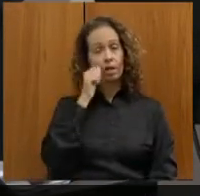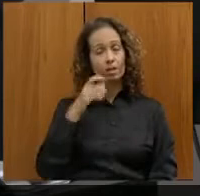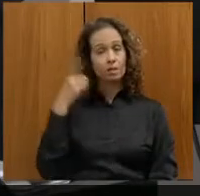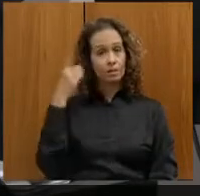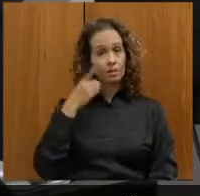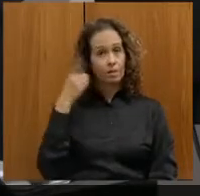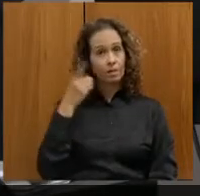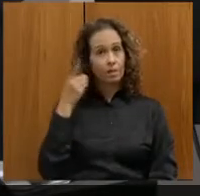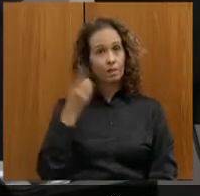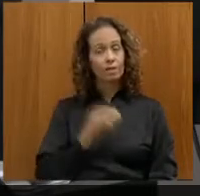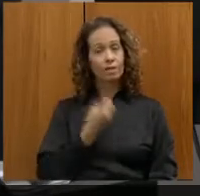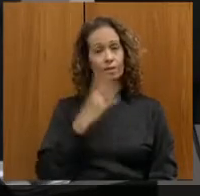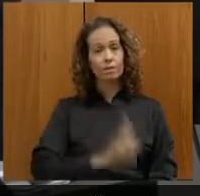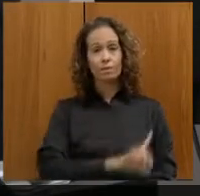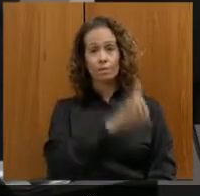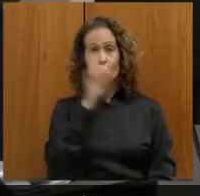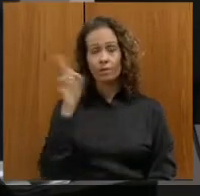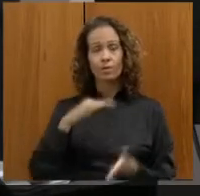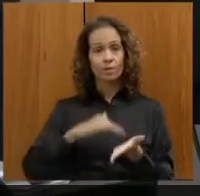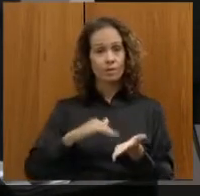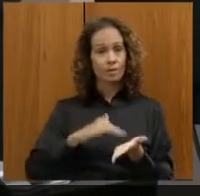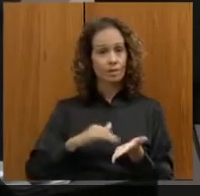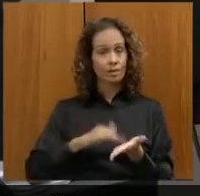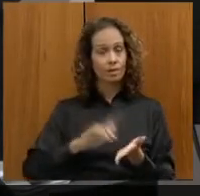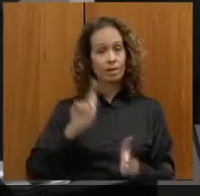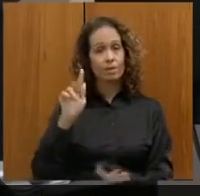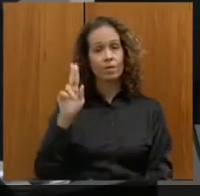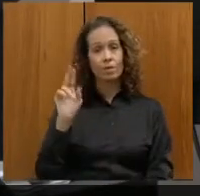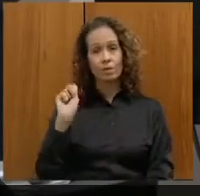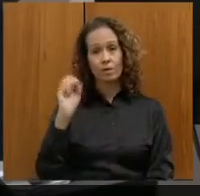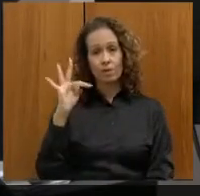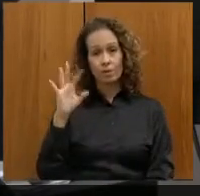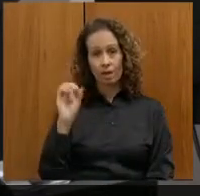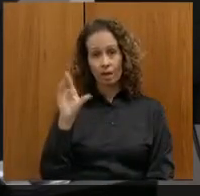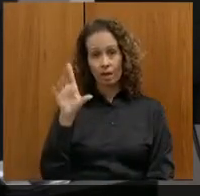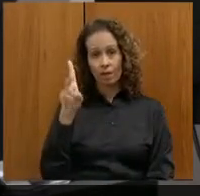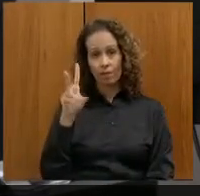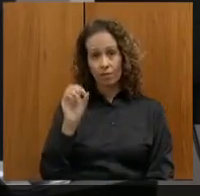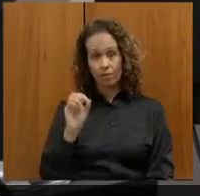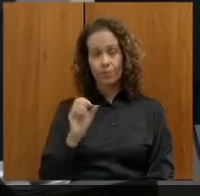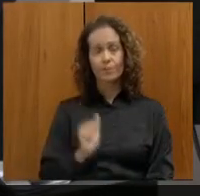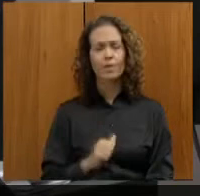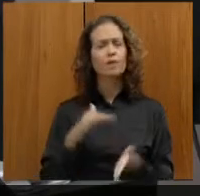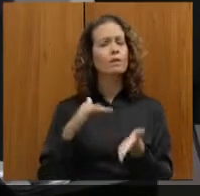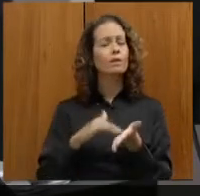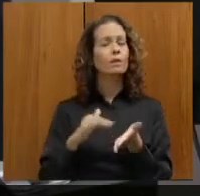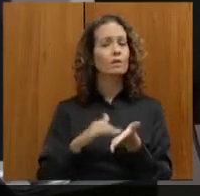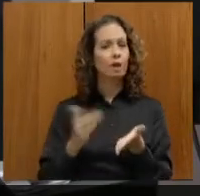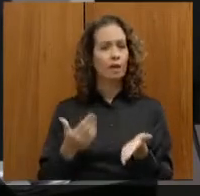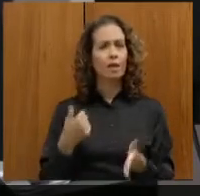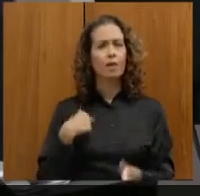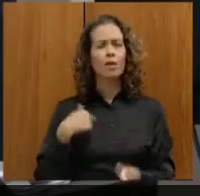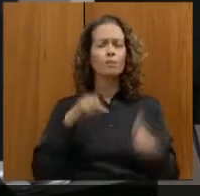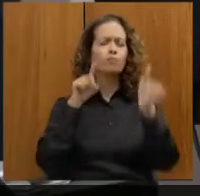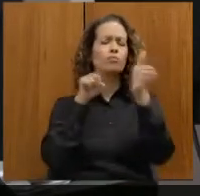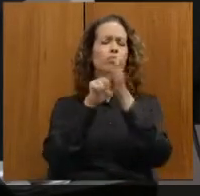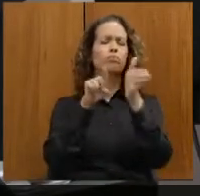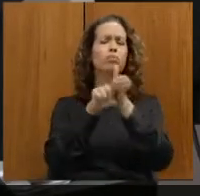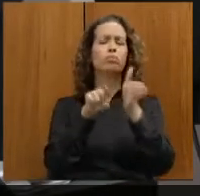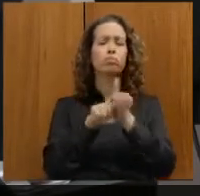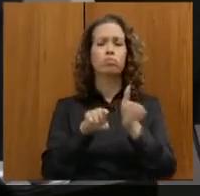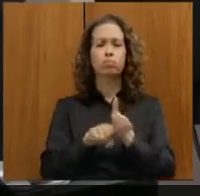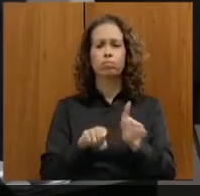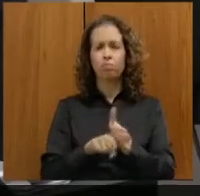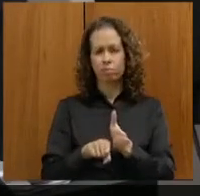bom dia ao secretário que estavam secretário eu ia fazer uma série perguntas aqui